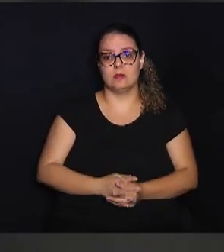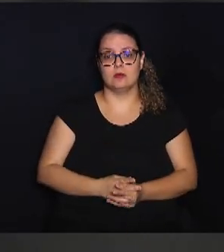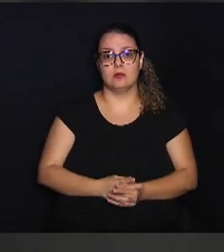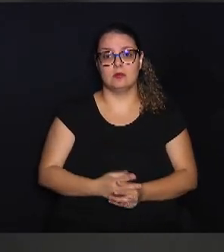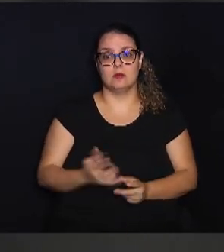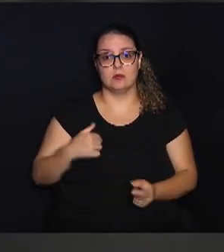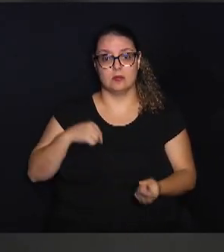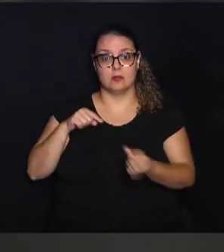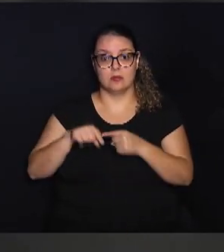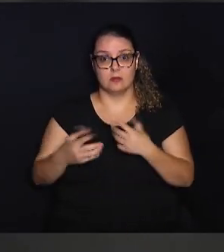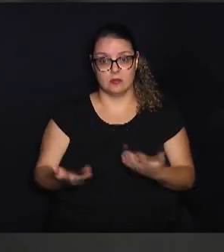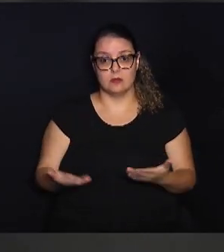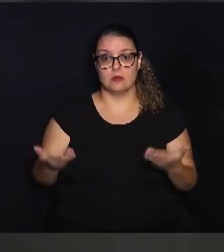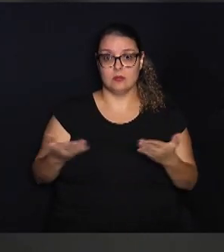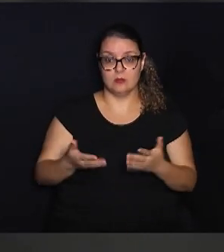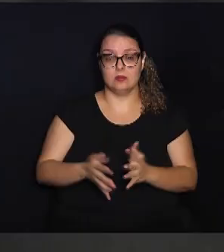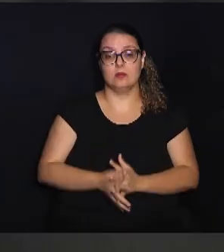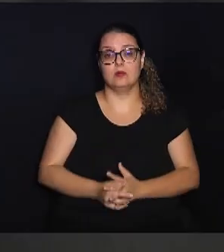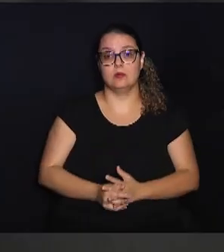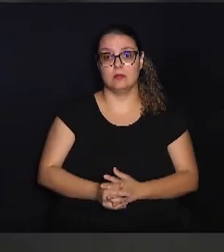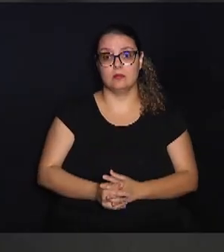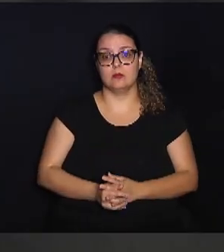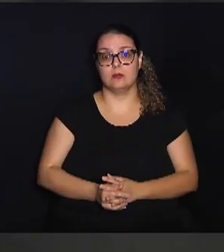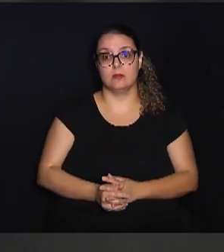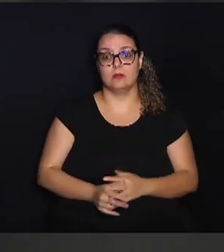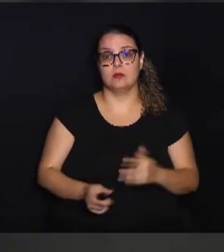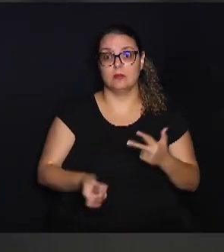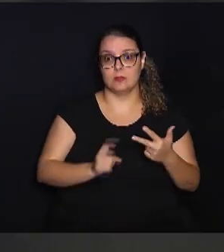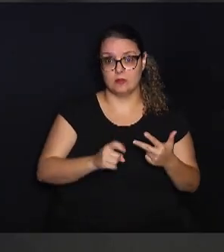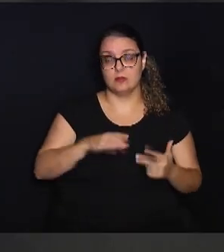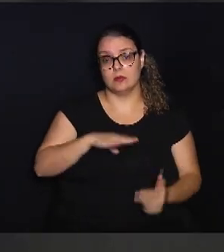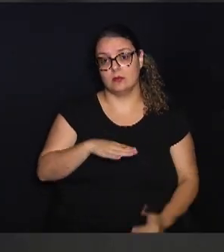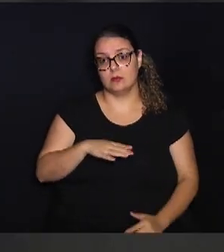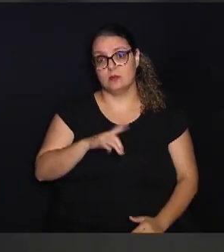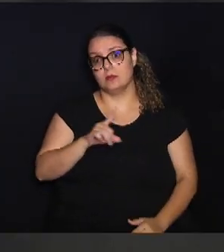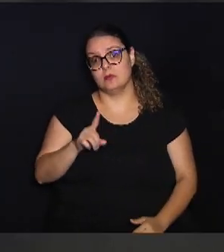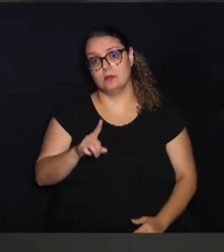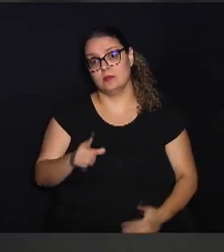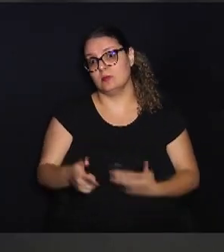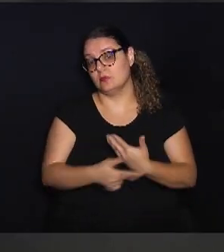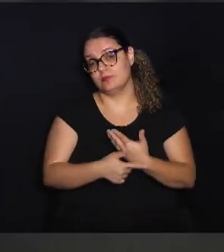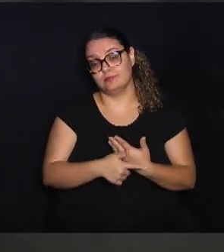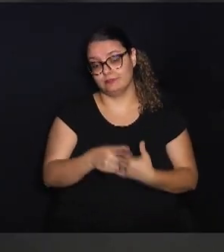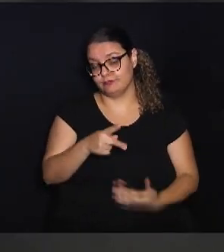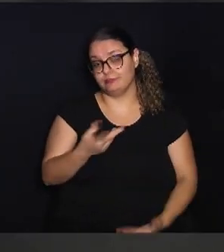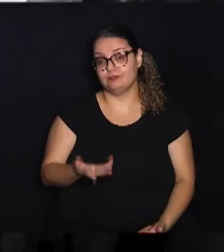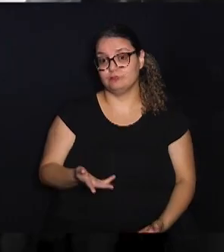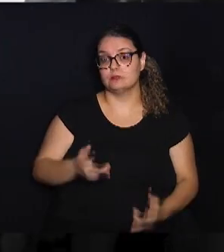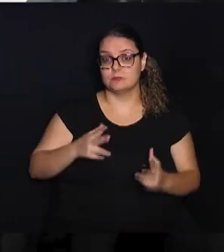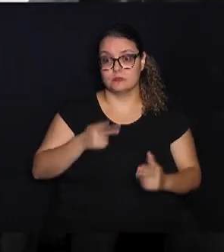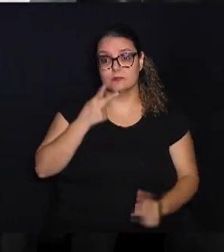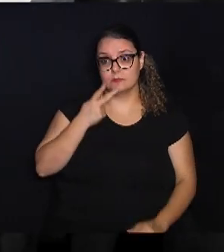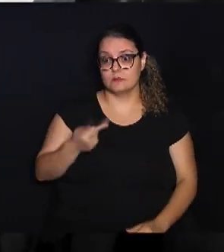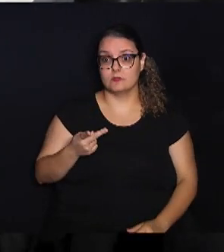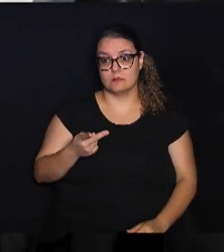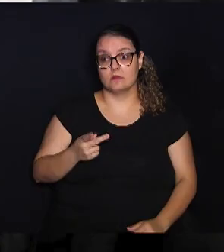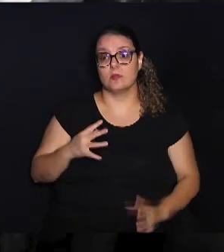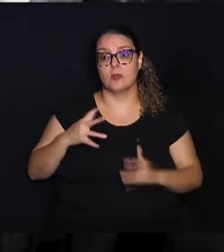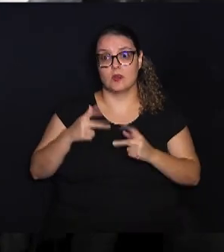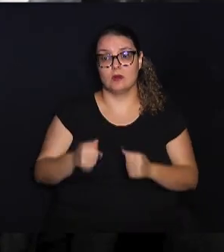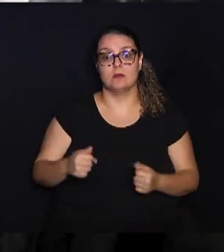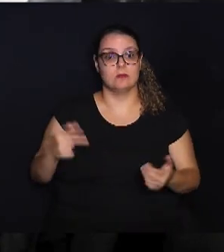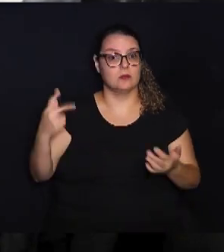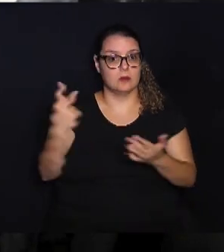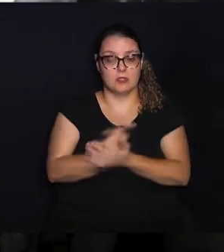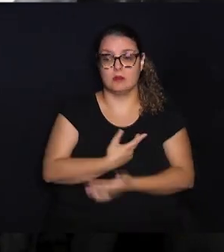totalmente contra. Agora, o executivo do municipal também não faz o papel dele. Então, como eu disse aqui, tá tudo capenga, tá tudo por fazer